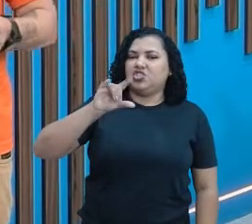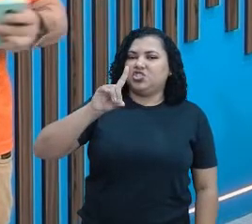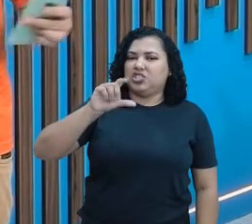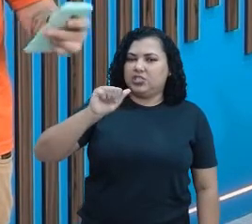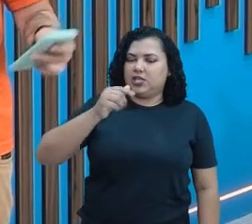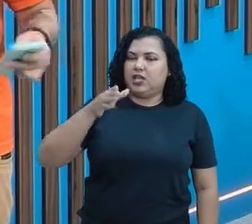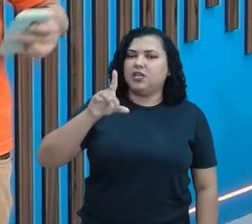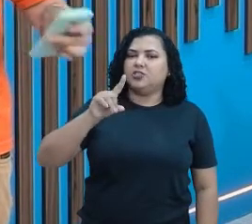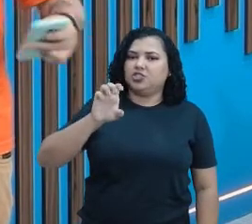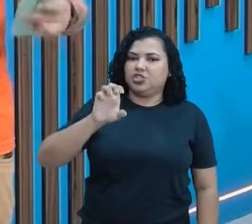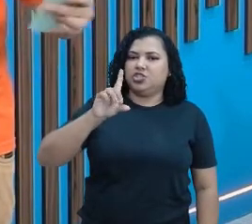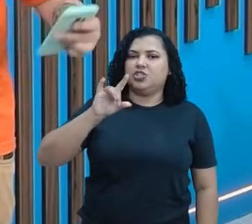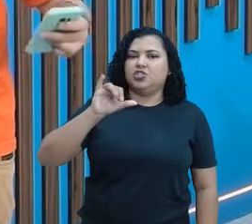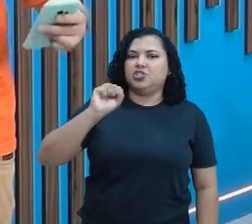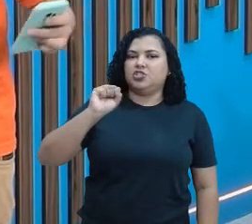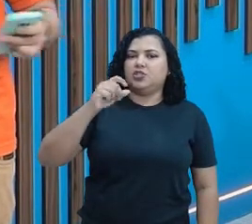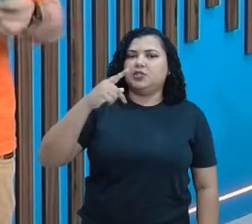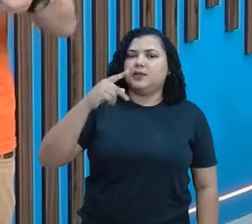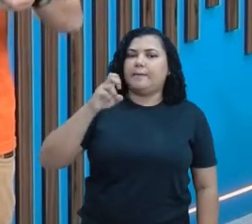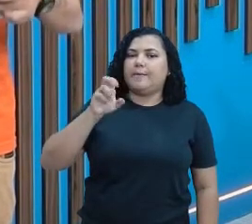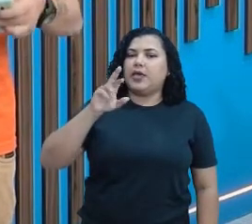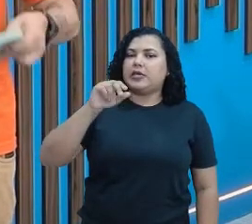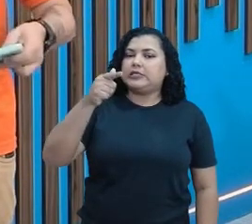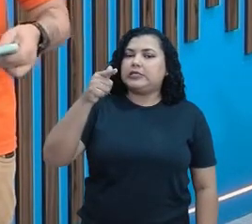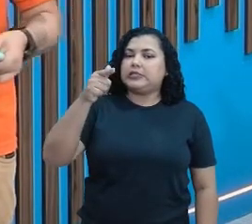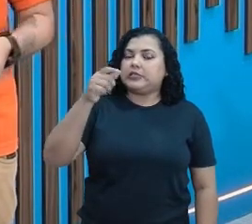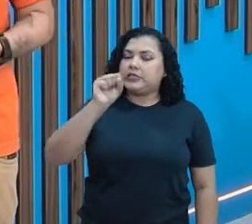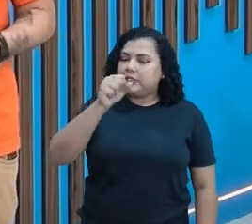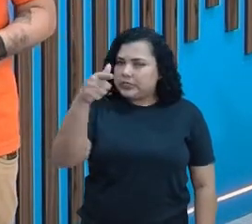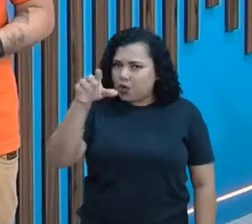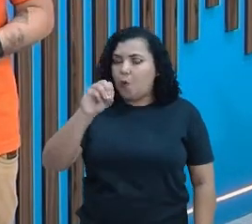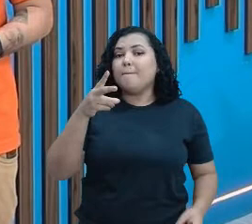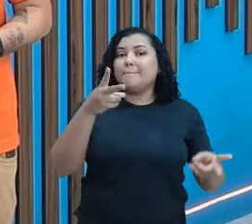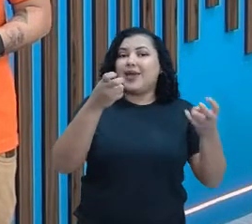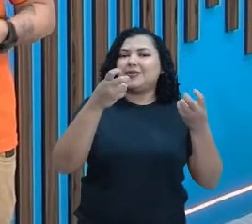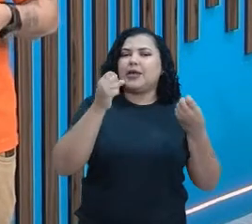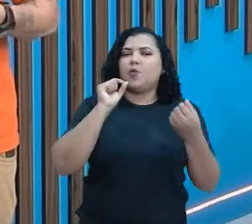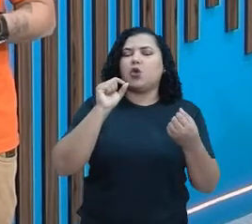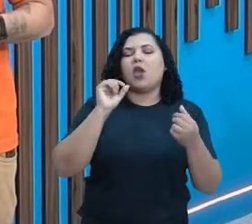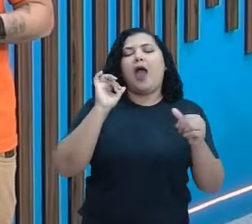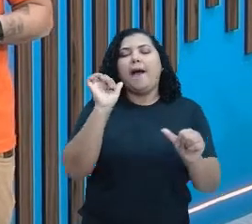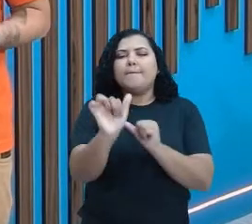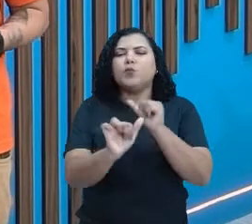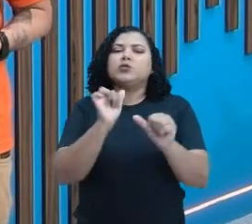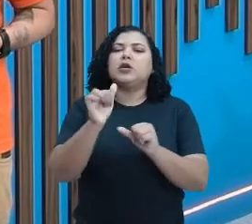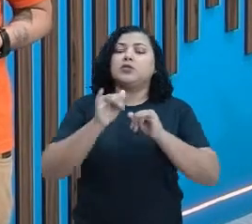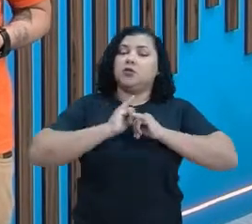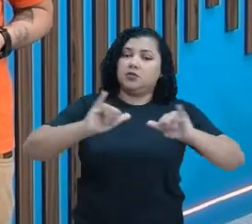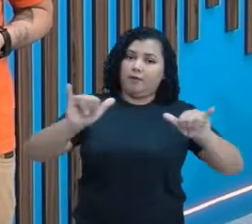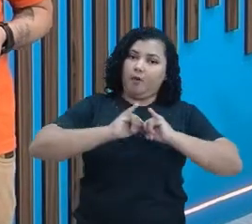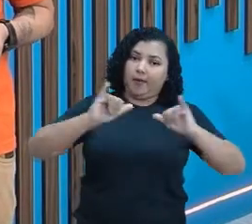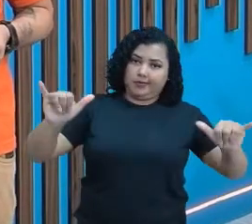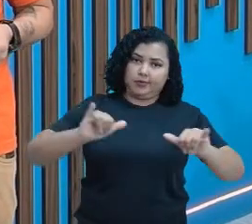Essa coisa dos dados estarem variando em torno de alguma coisa. A variância, a amplitude nesse caso, ela vai